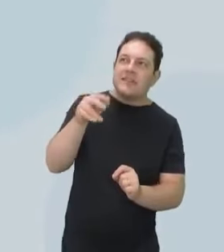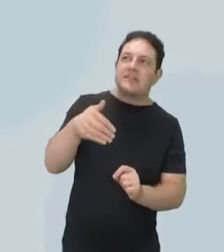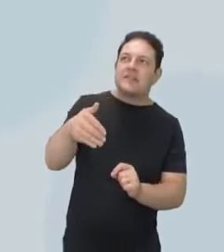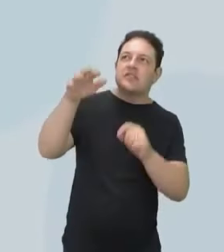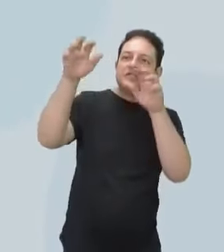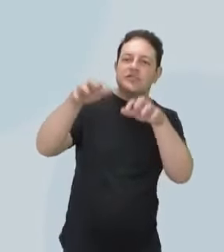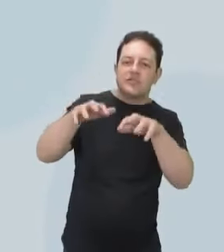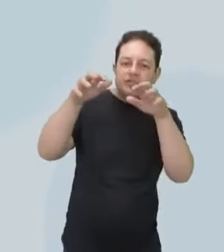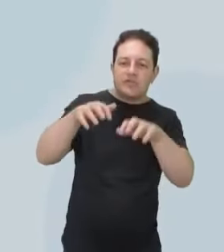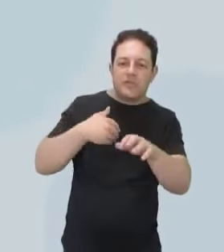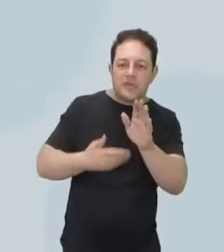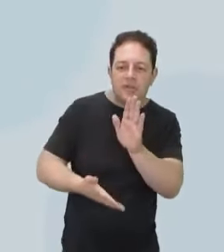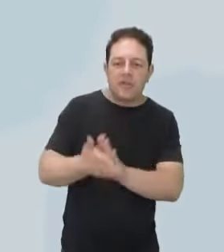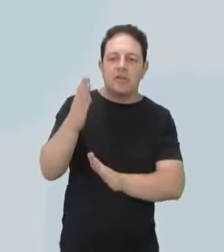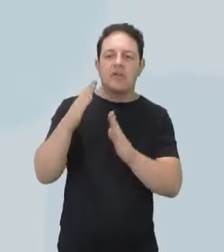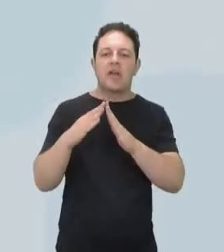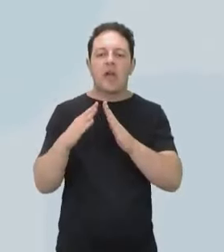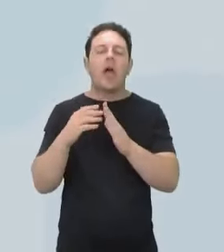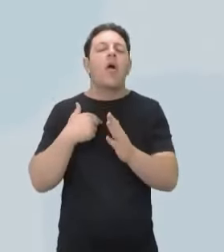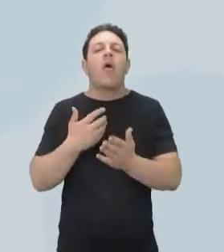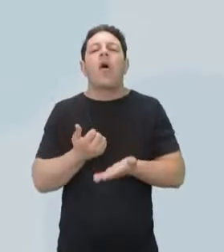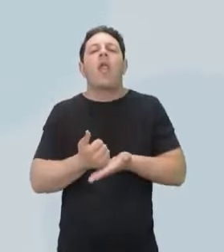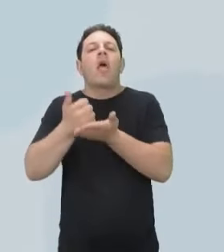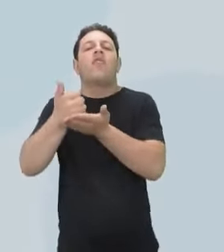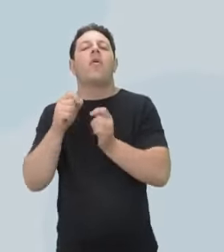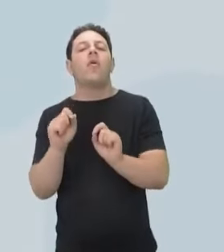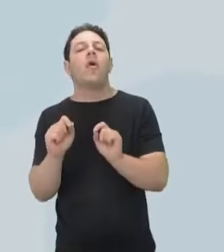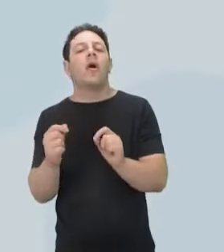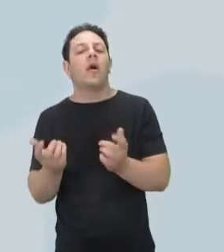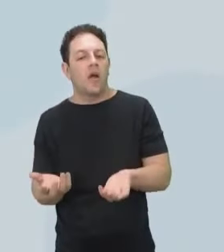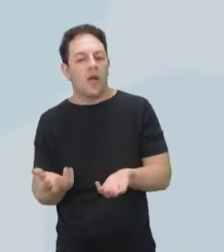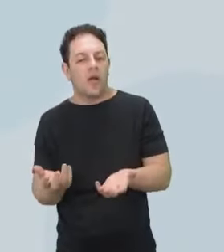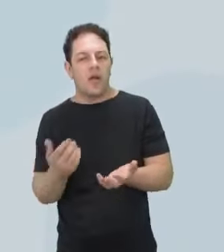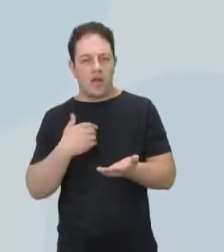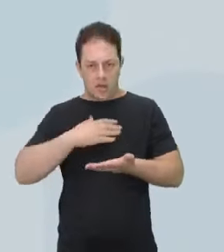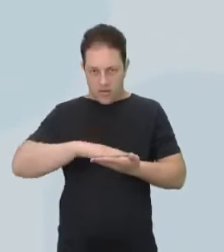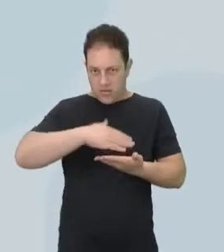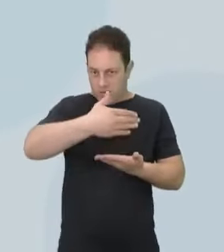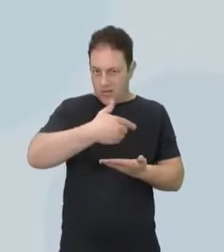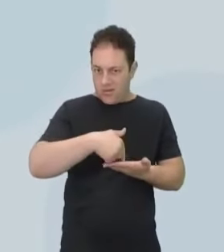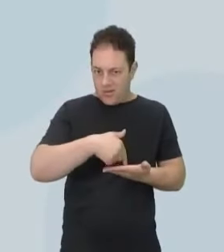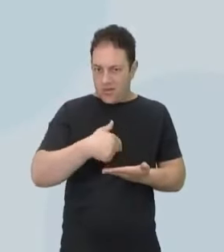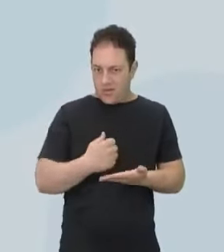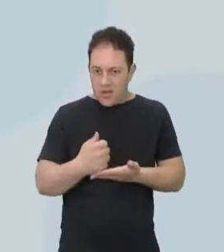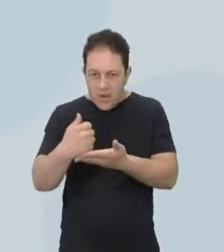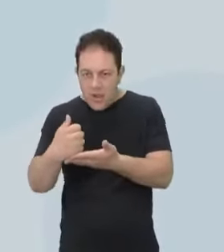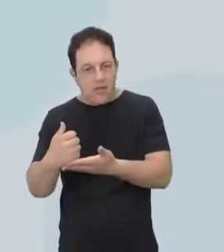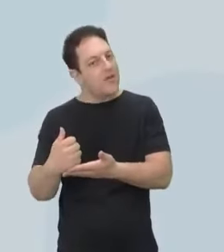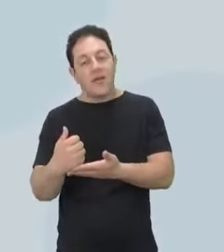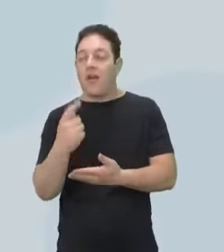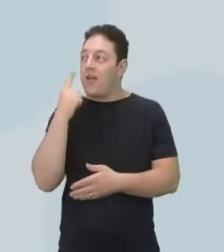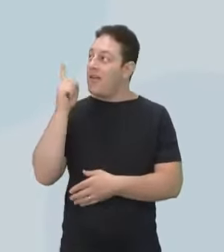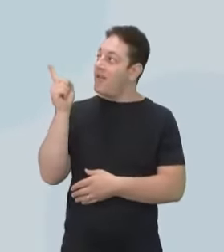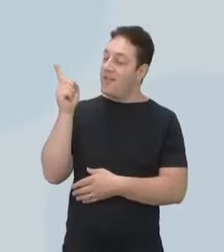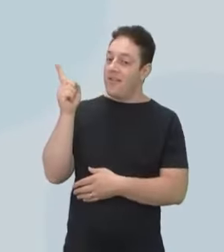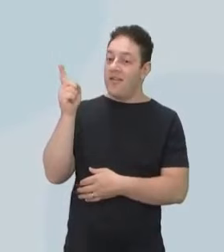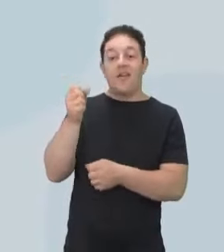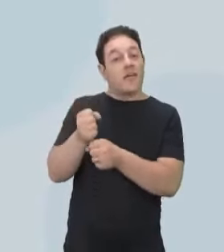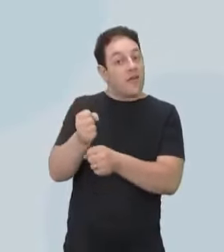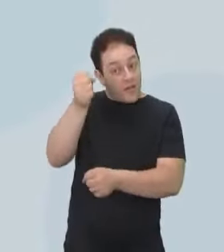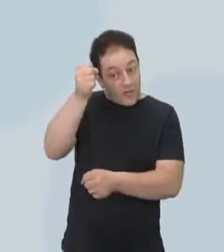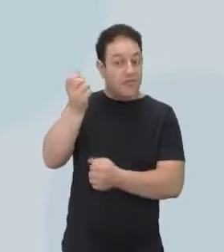tem previsão de chuva, o que eu levo? Eu vou levar o meu notebook? Não, você vai levar o seu